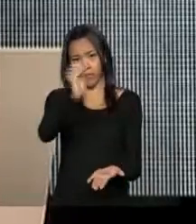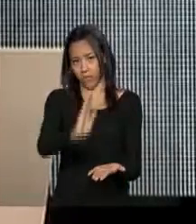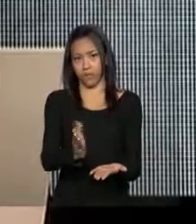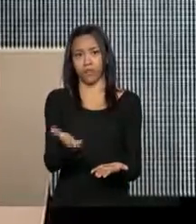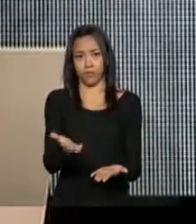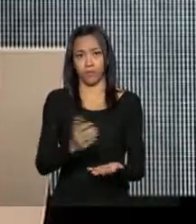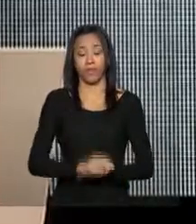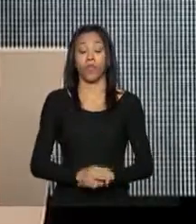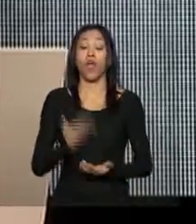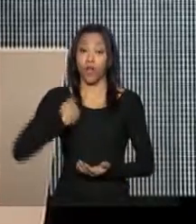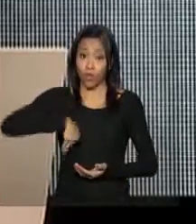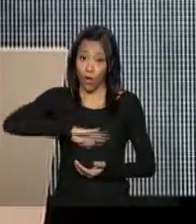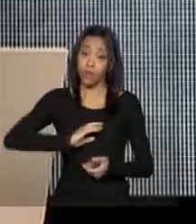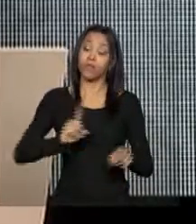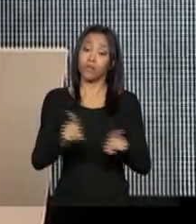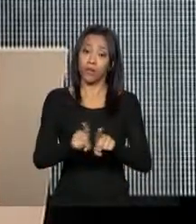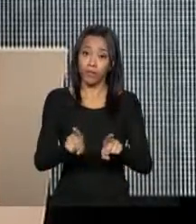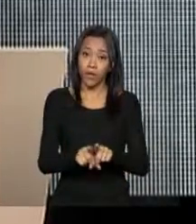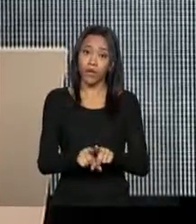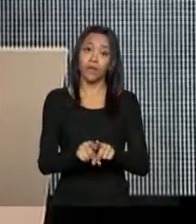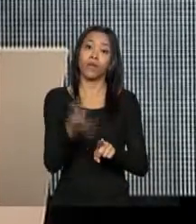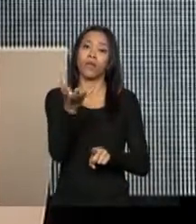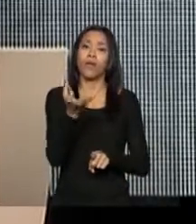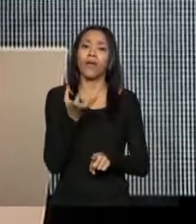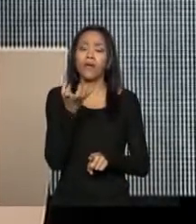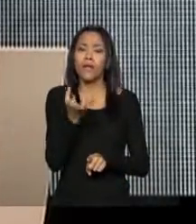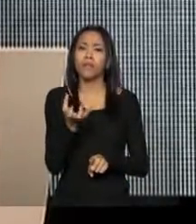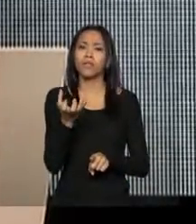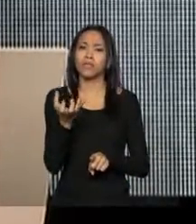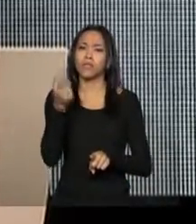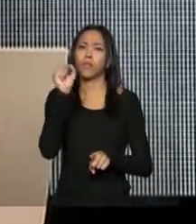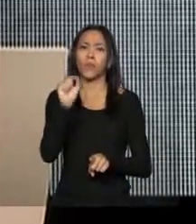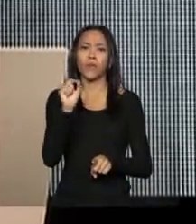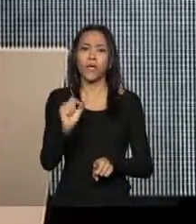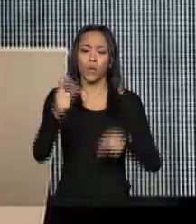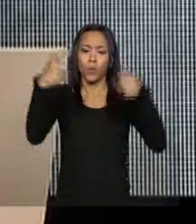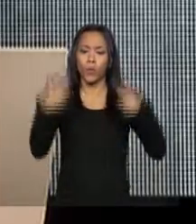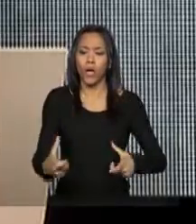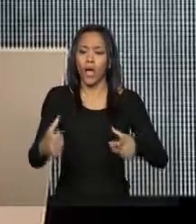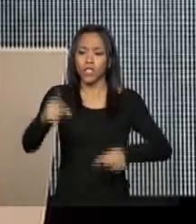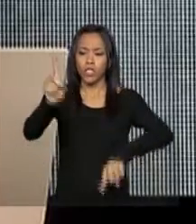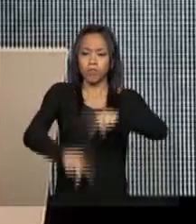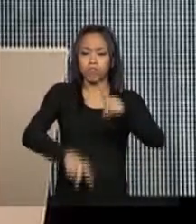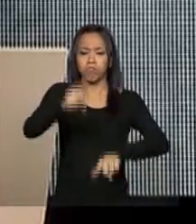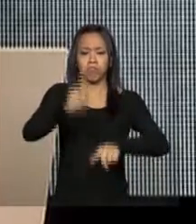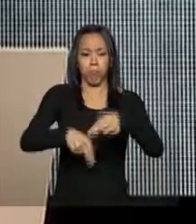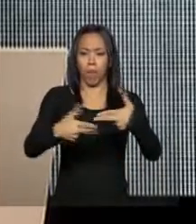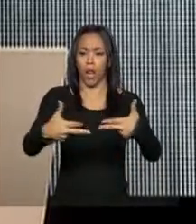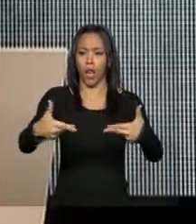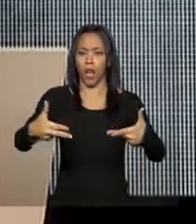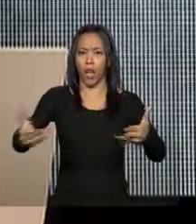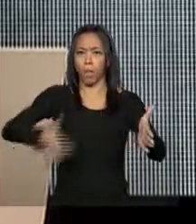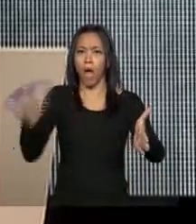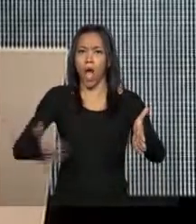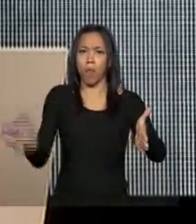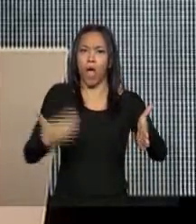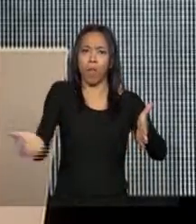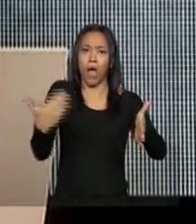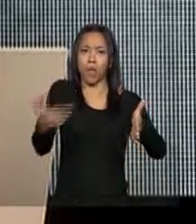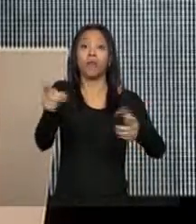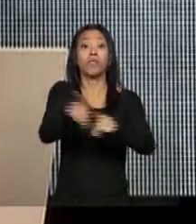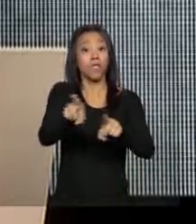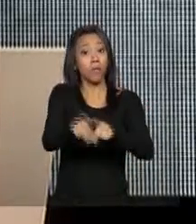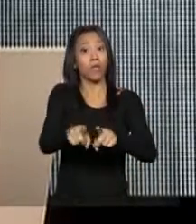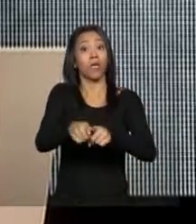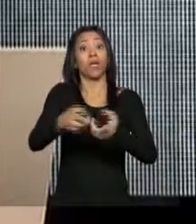também queremos ser, além de uma plataforma de produção, uma das principais bases de inovação